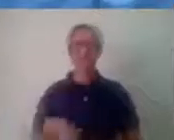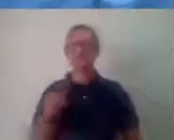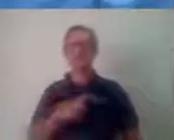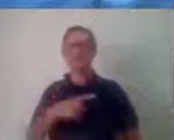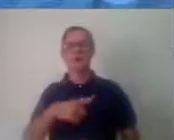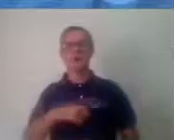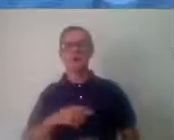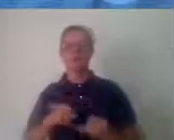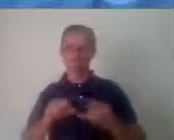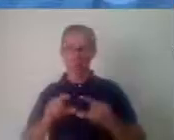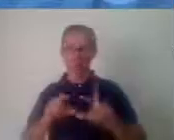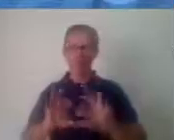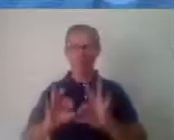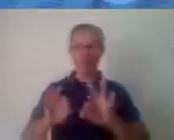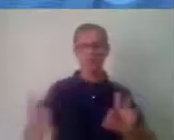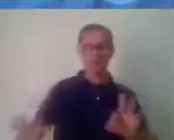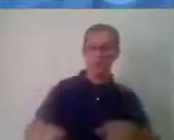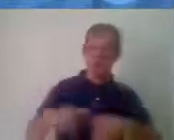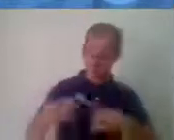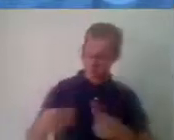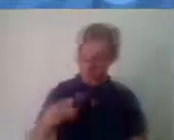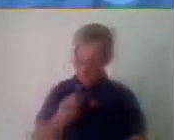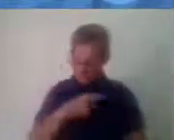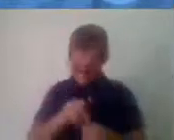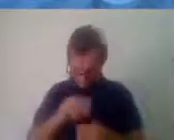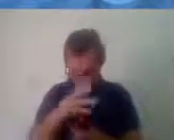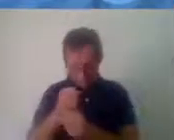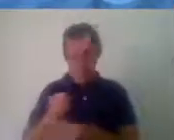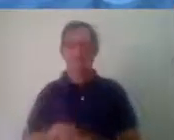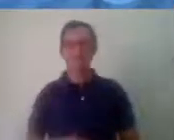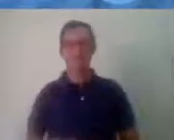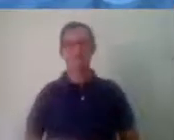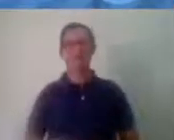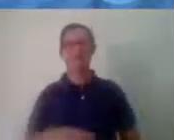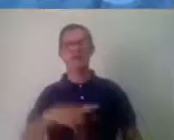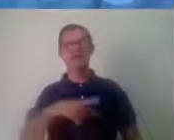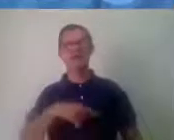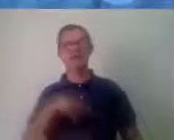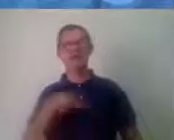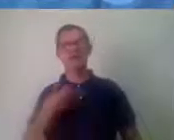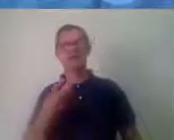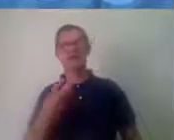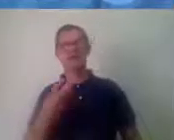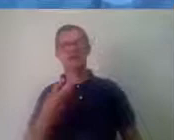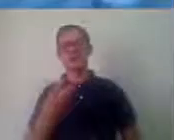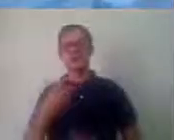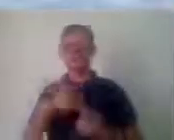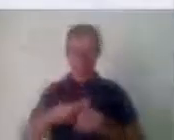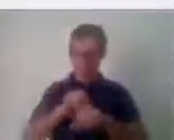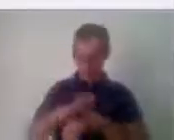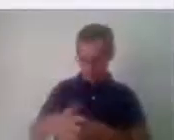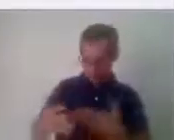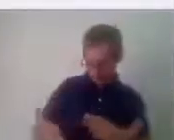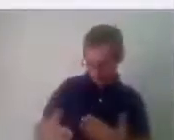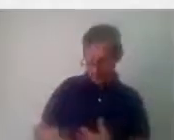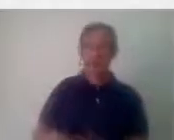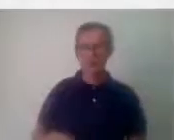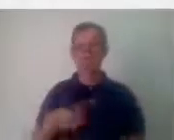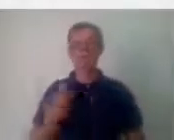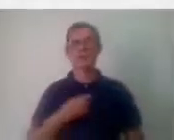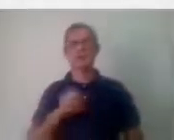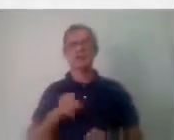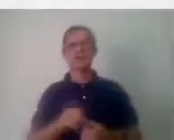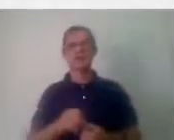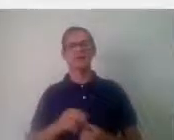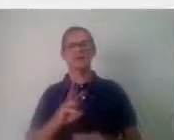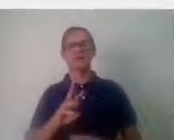tem uma placa bem fina. Como que nós fazemos esse cálculo? A gente tem aí 3 passos. Acompanhe no quadro a nossa situação para a gente fazer esses